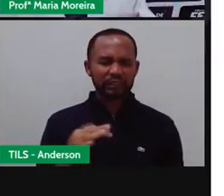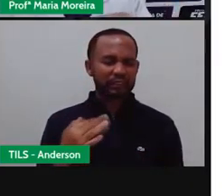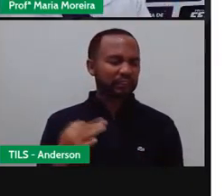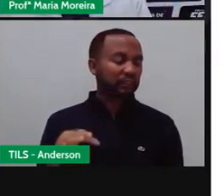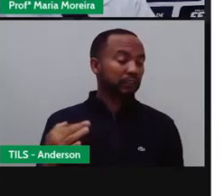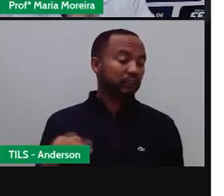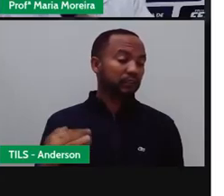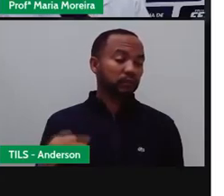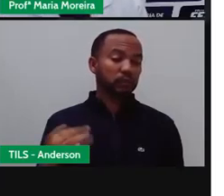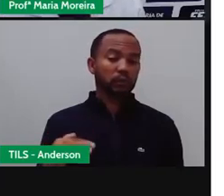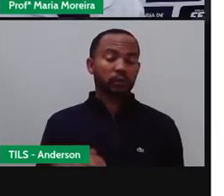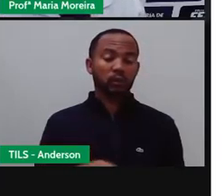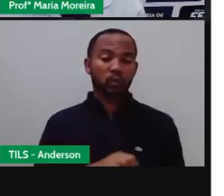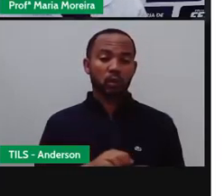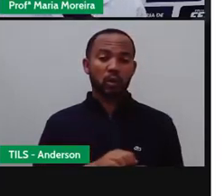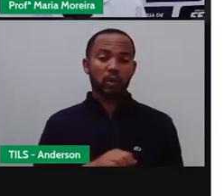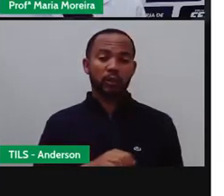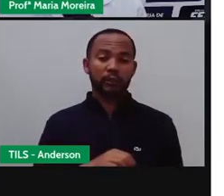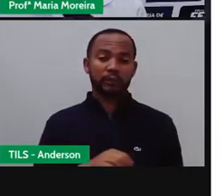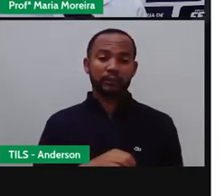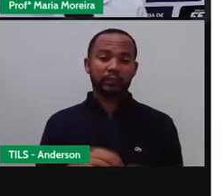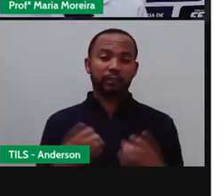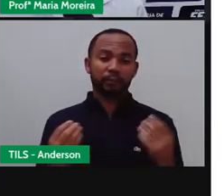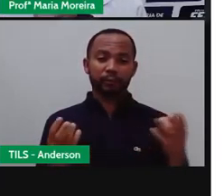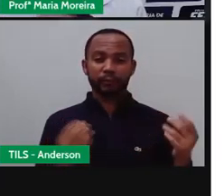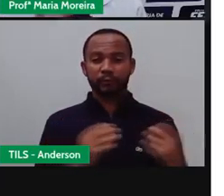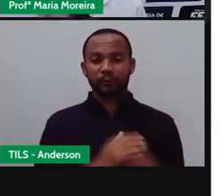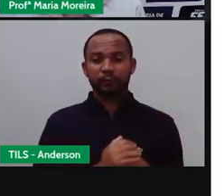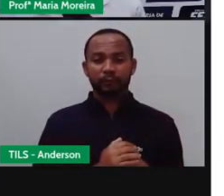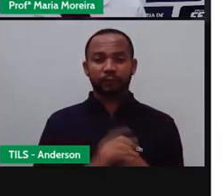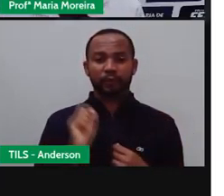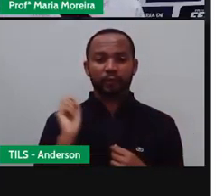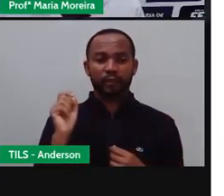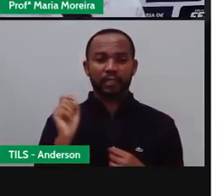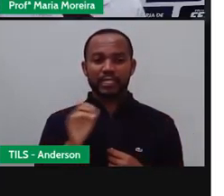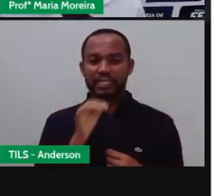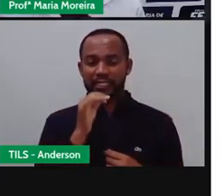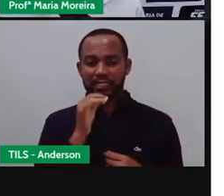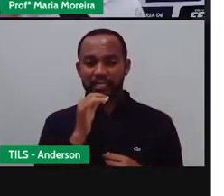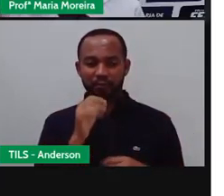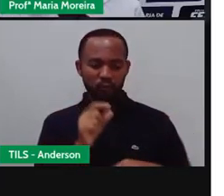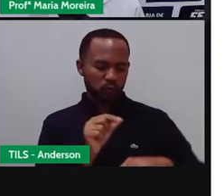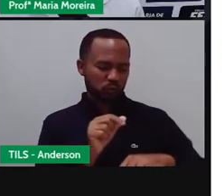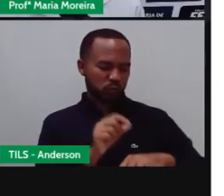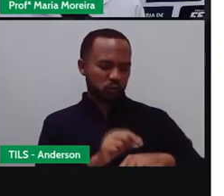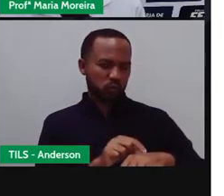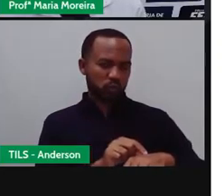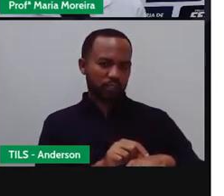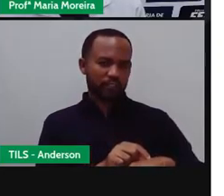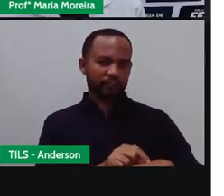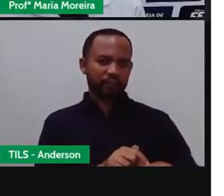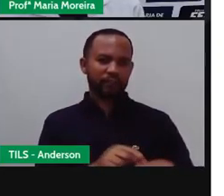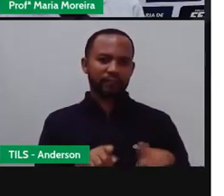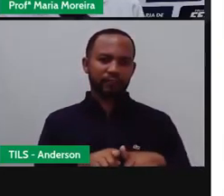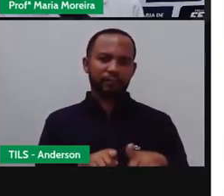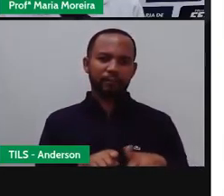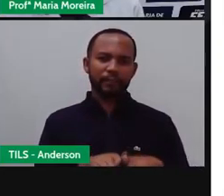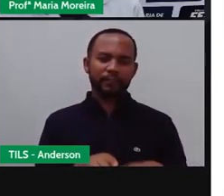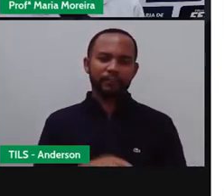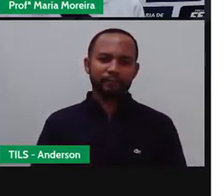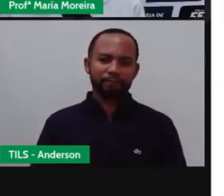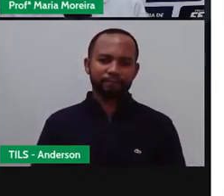é, que incomoda, coça pra caramba, pois é. É o ácido fórmico dela, que é muito mais potente do que formiga, outras formigas, que